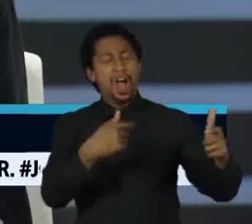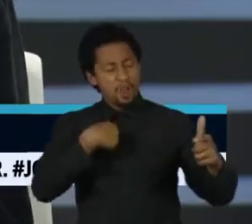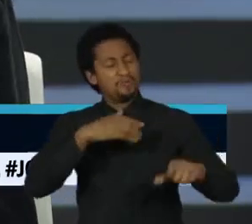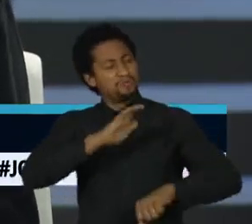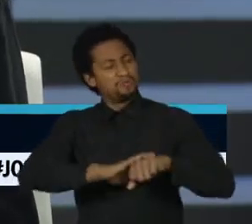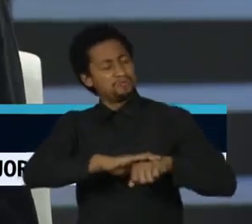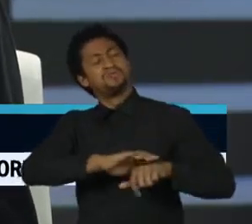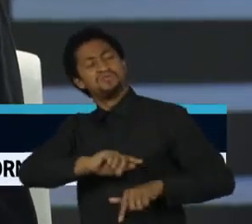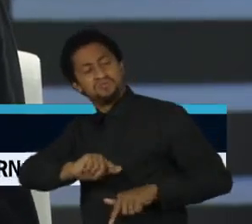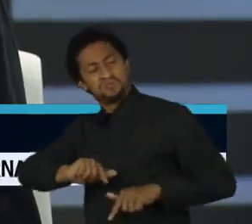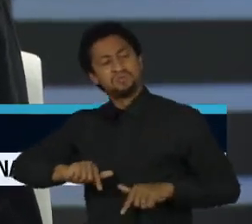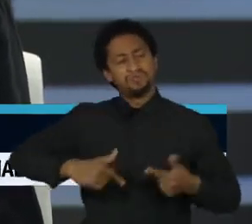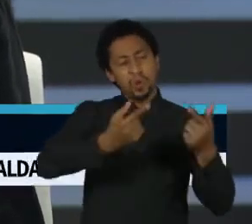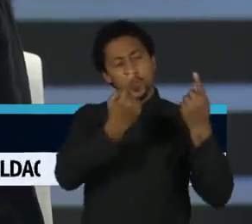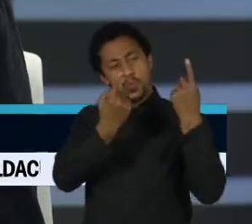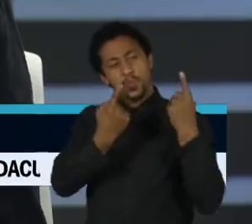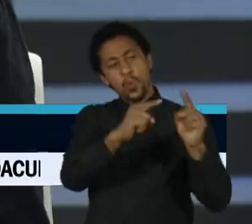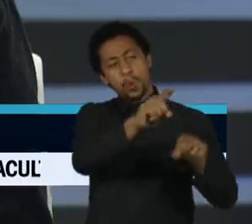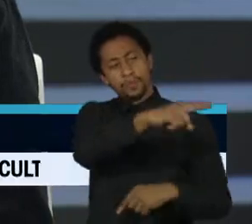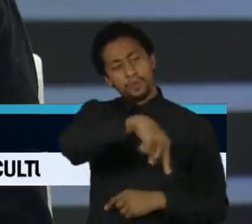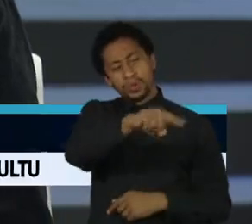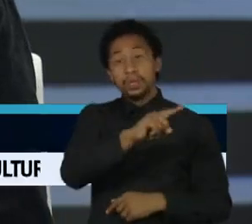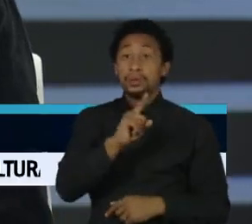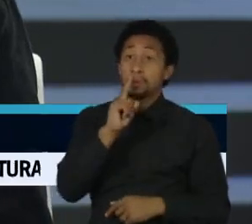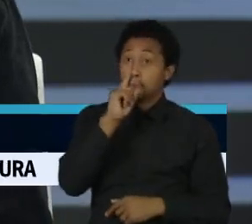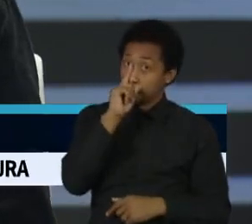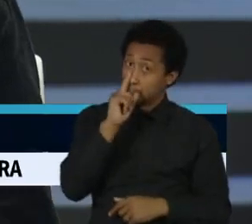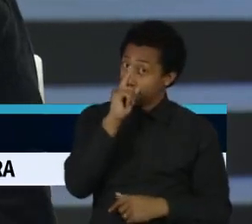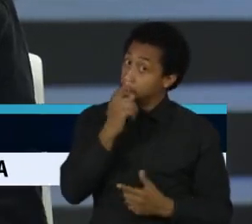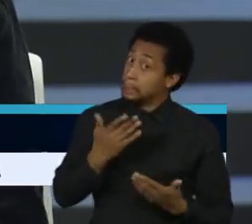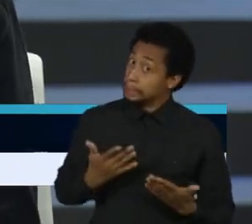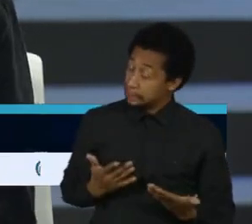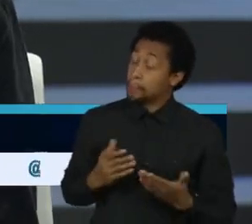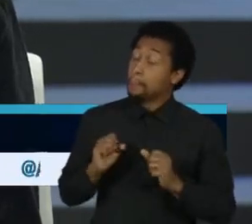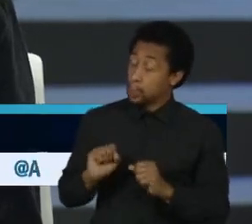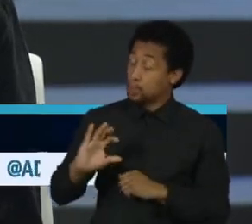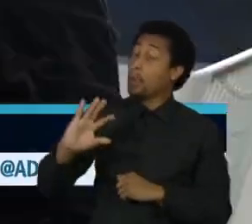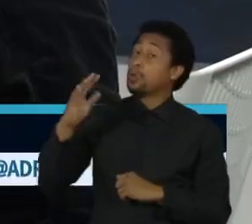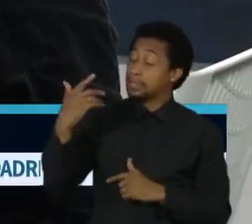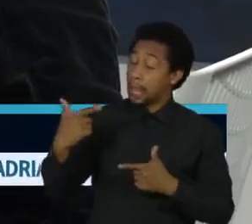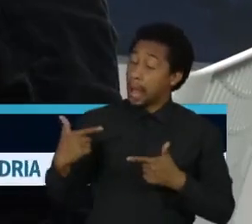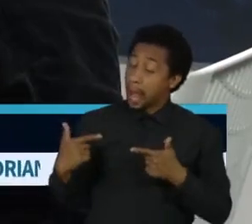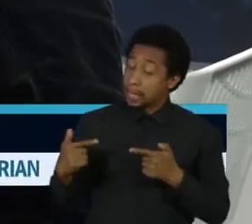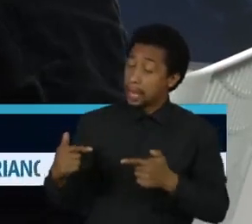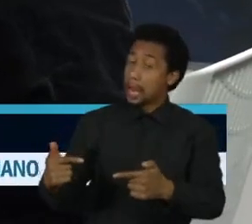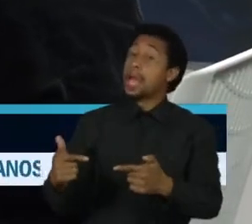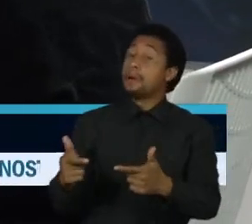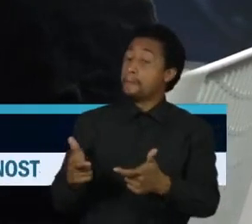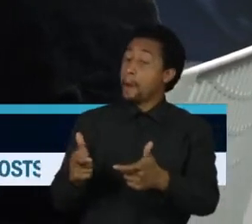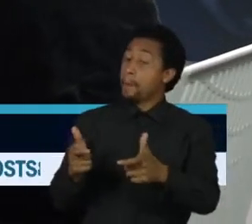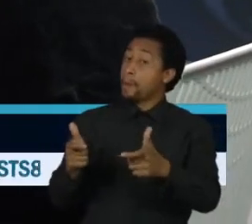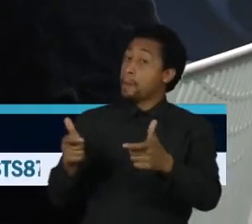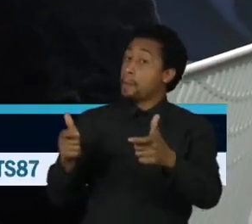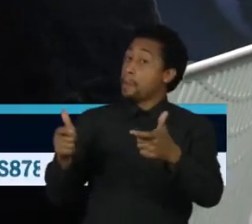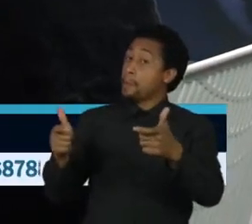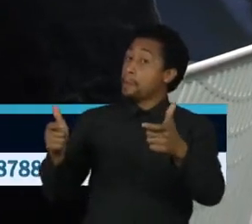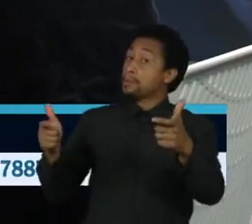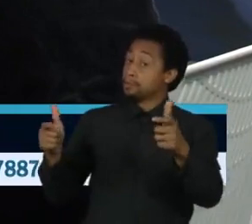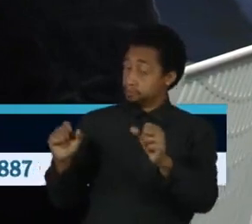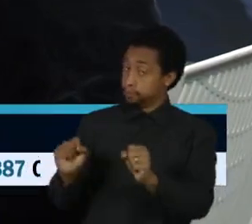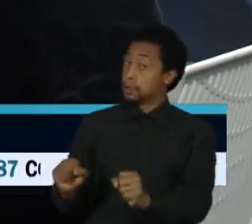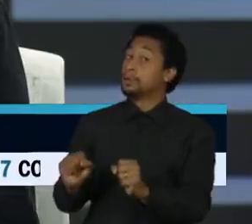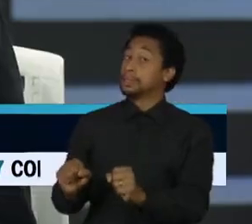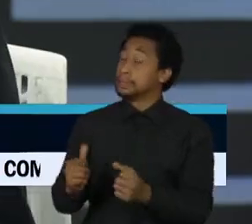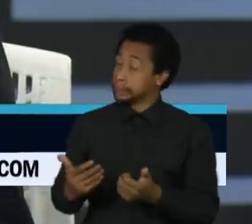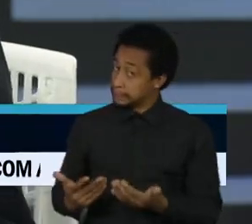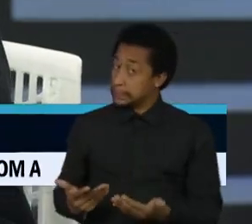o que isso gera de ameaça. Então, a gente vai ter aí mais tensão do ponto de vista da